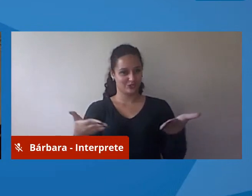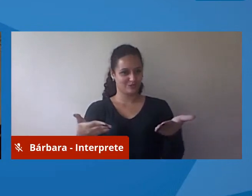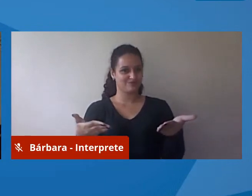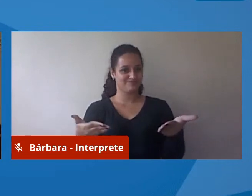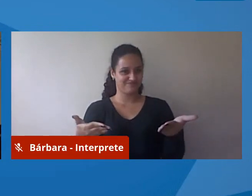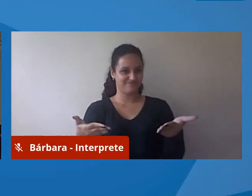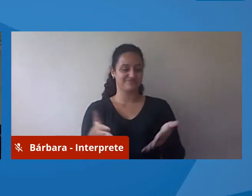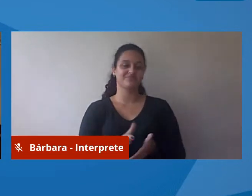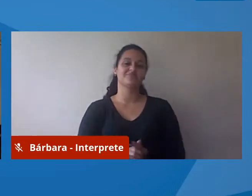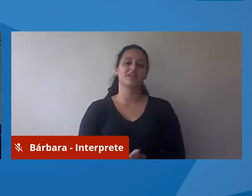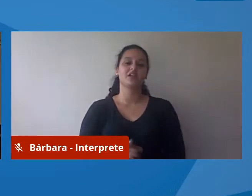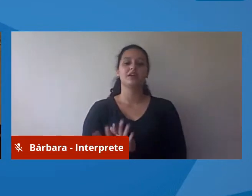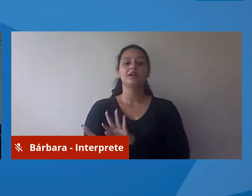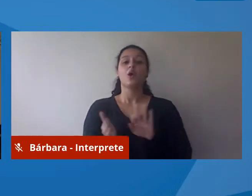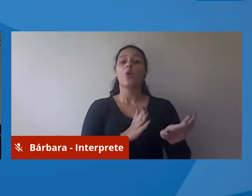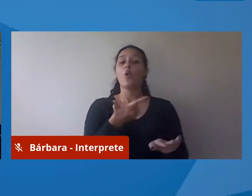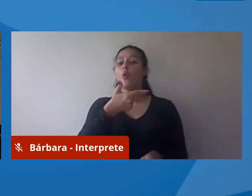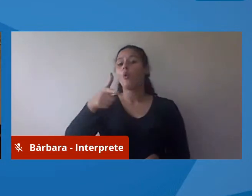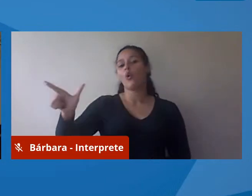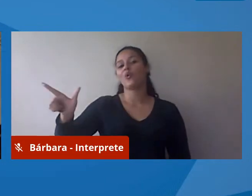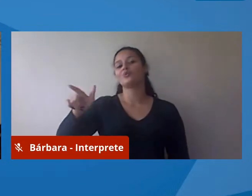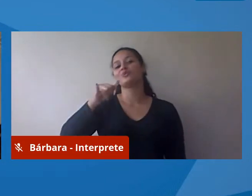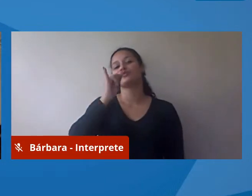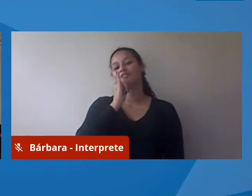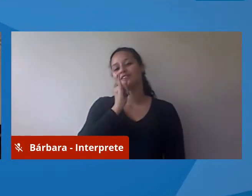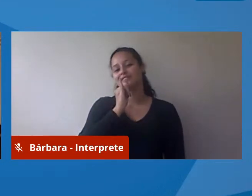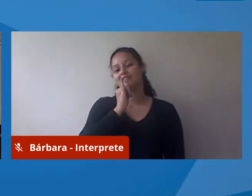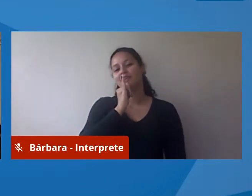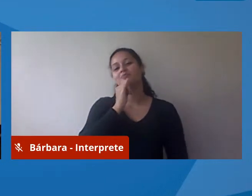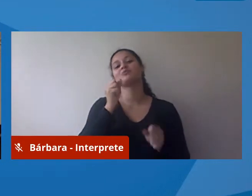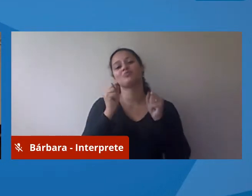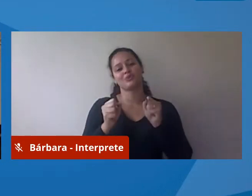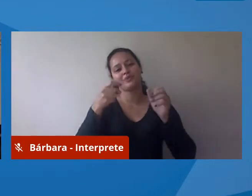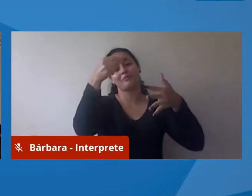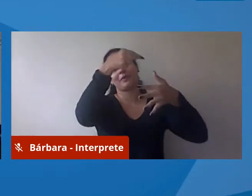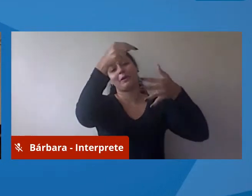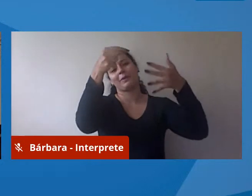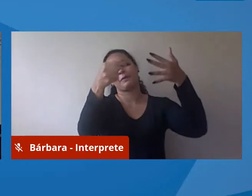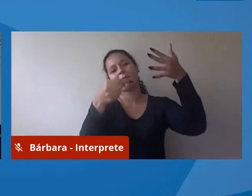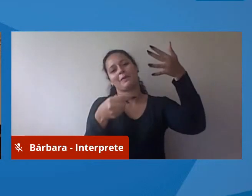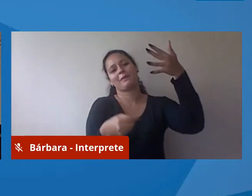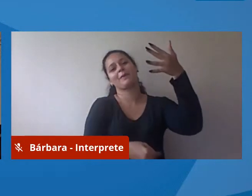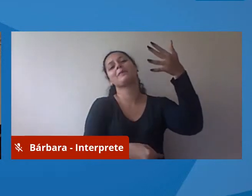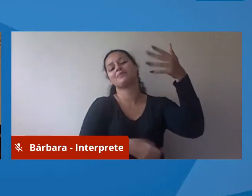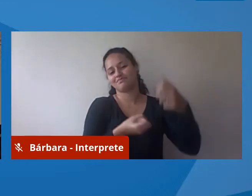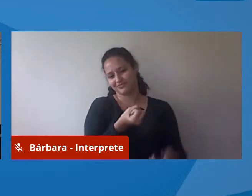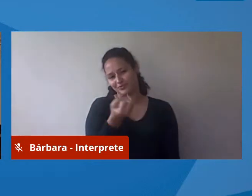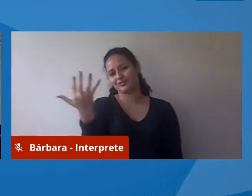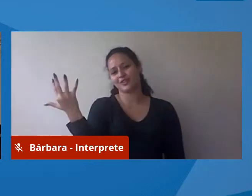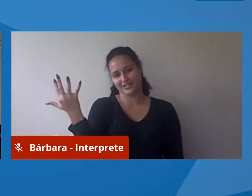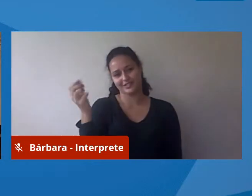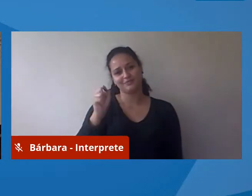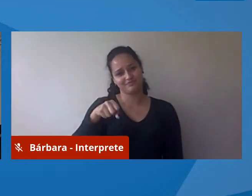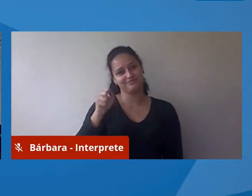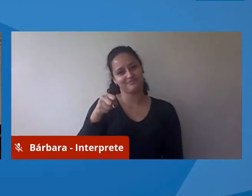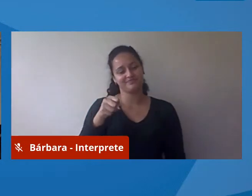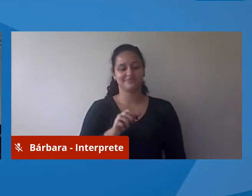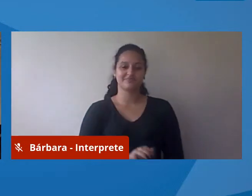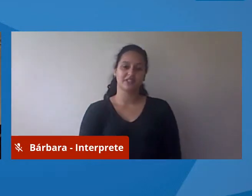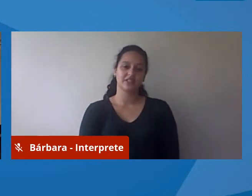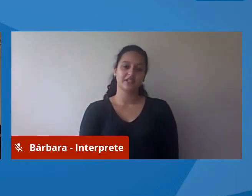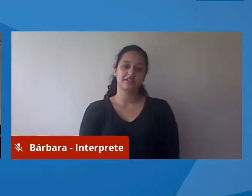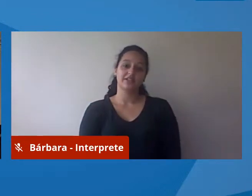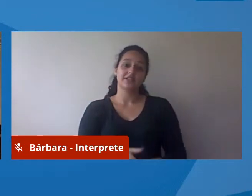Outros exemplos, né? Poderia continuar, a lista é muito longa, né? É muito longa. Bem, esses governos